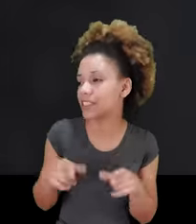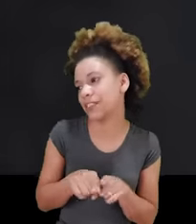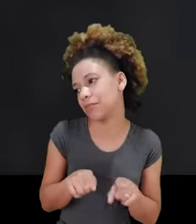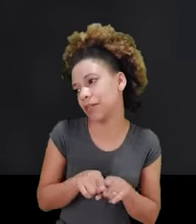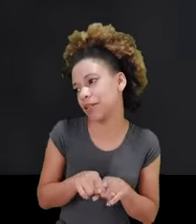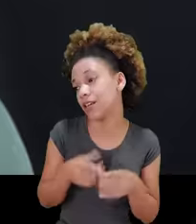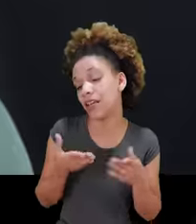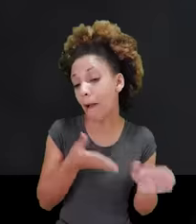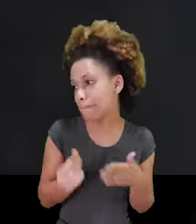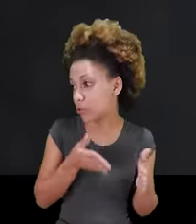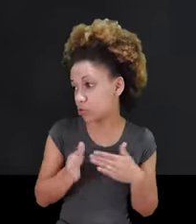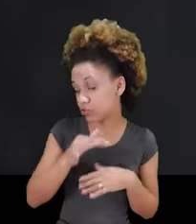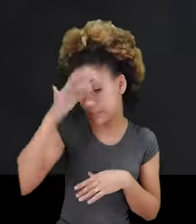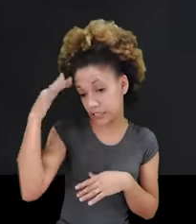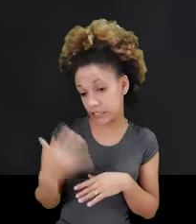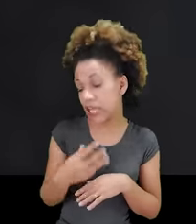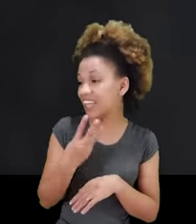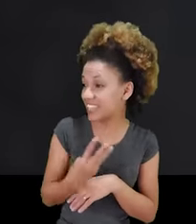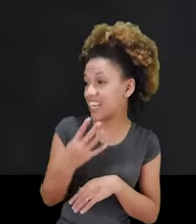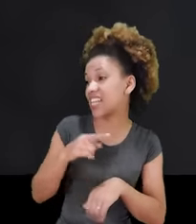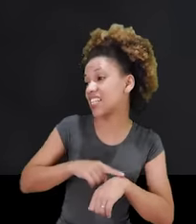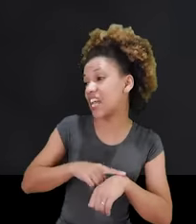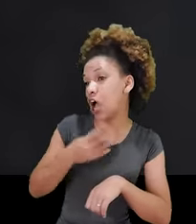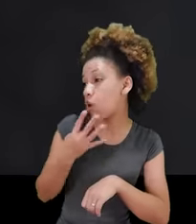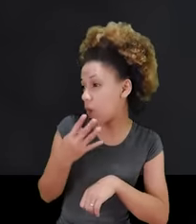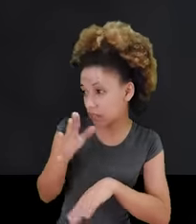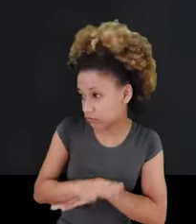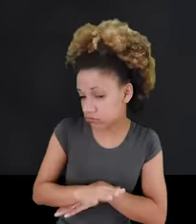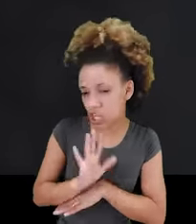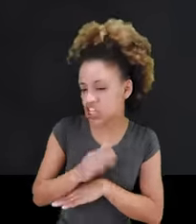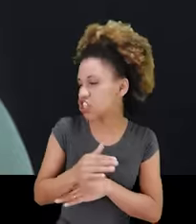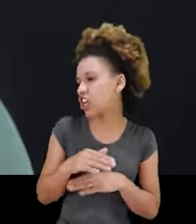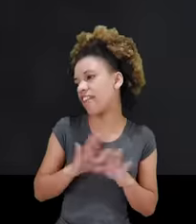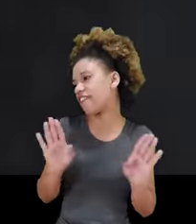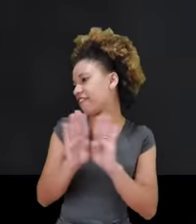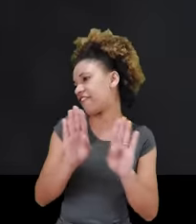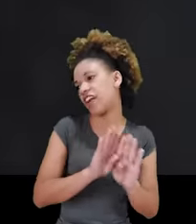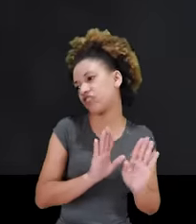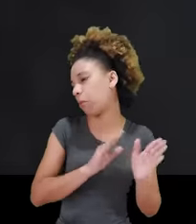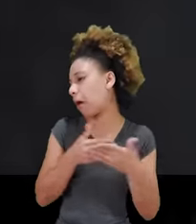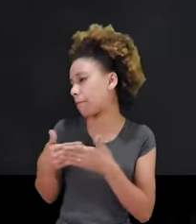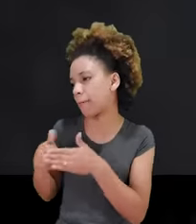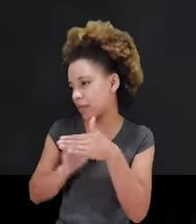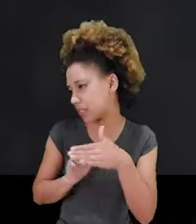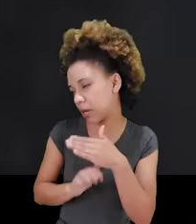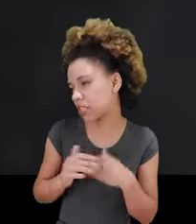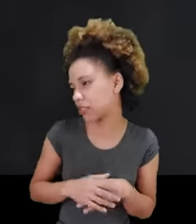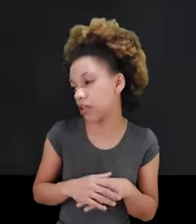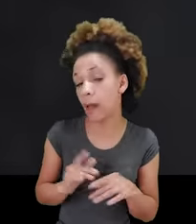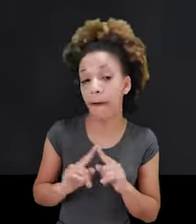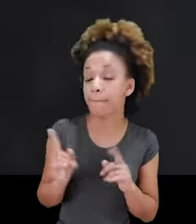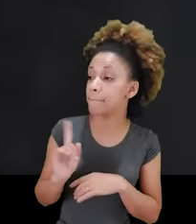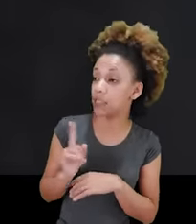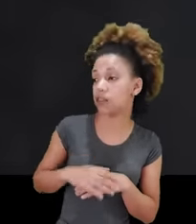questão de produtividade. Sim. Às 3, 4 da tarde não estás muito produtivo. Mais vale dormir. Vou ser mais produtivo a dormir, entendes? Sim. Mas